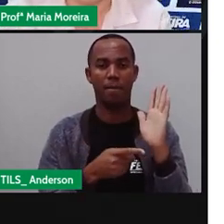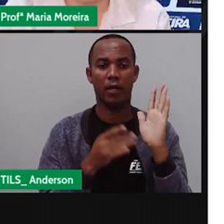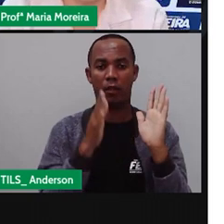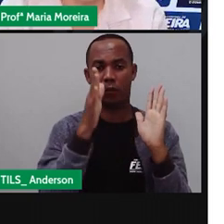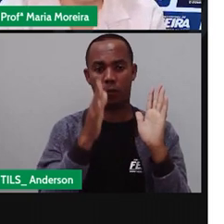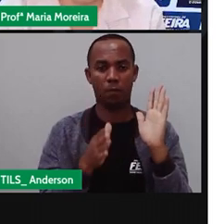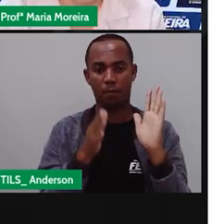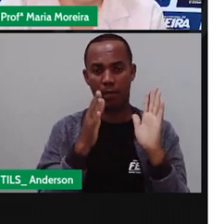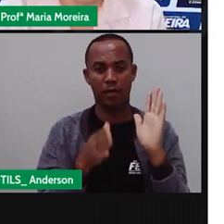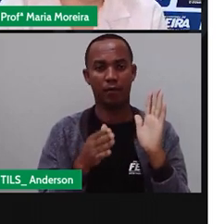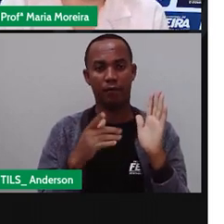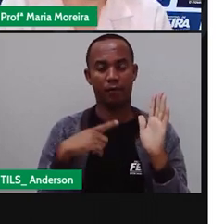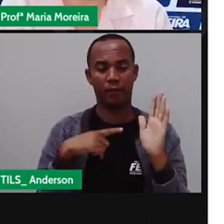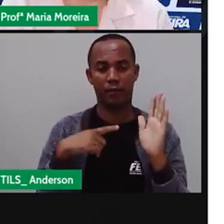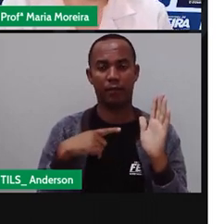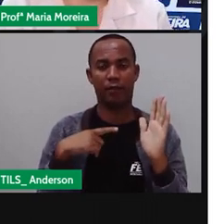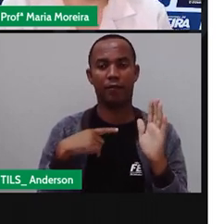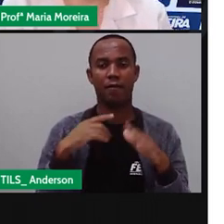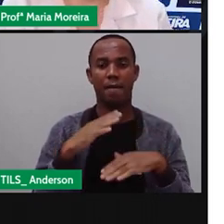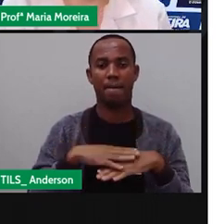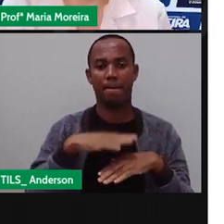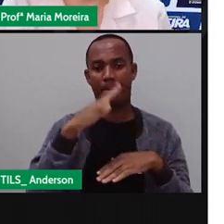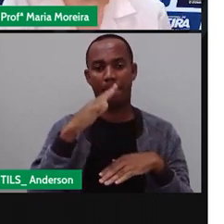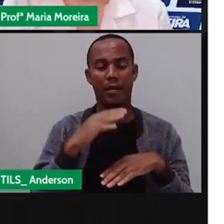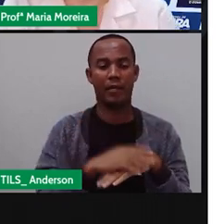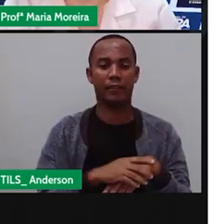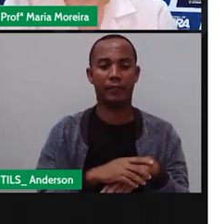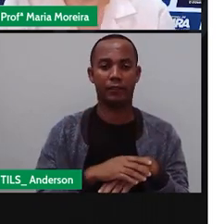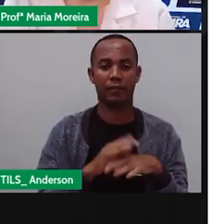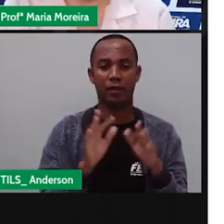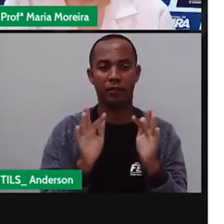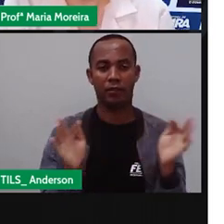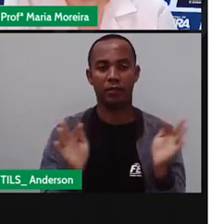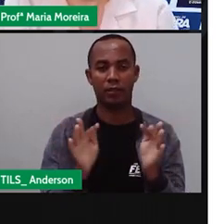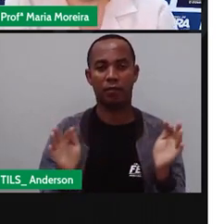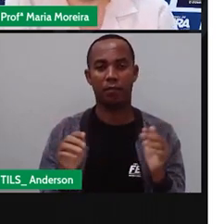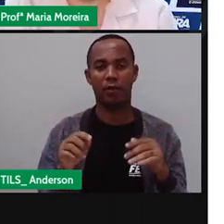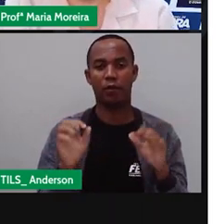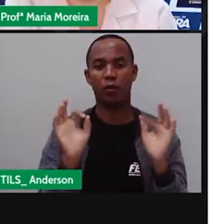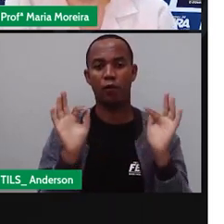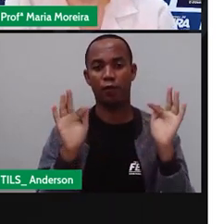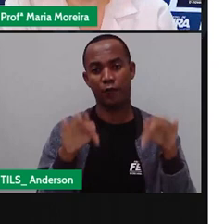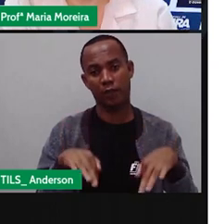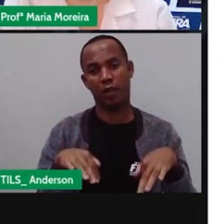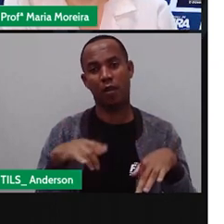No meio do verso. Mas é muito mais comum que ela aconteça aonde? No final.